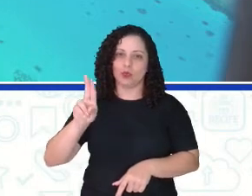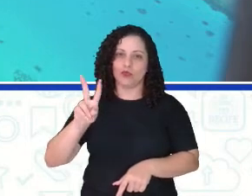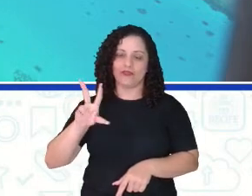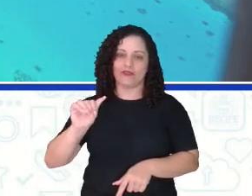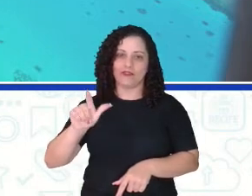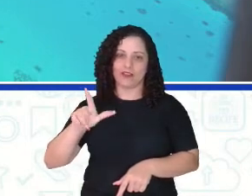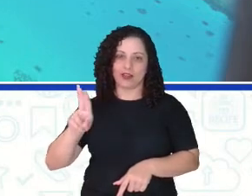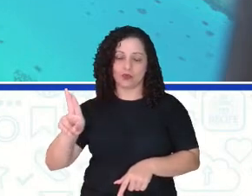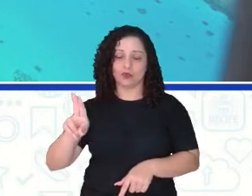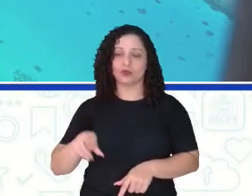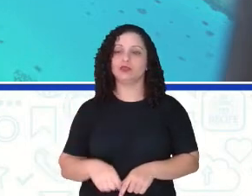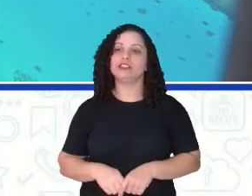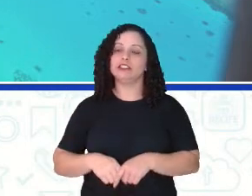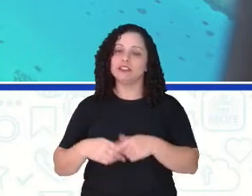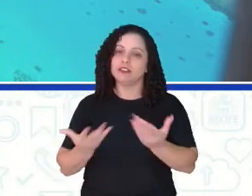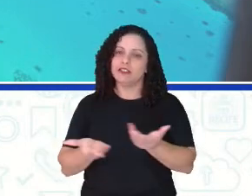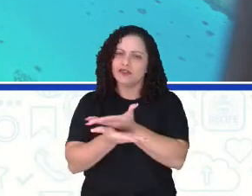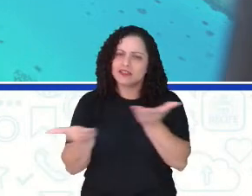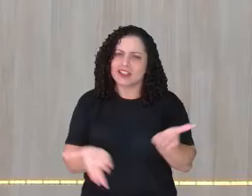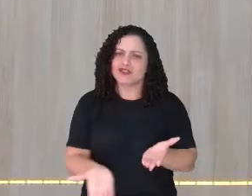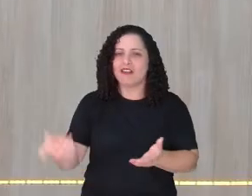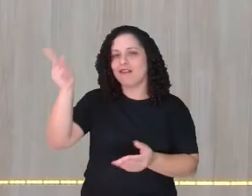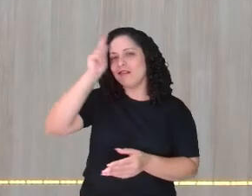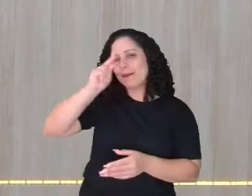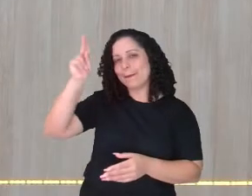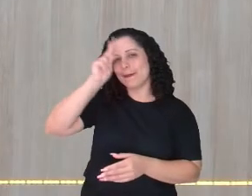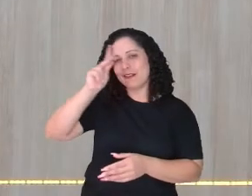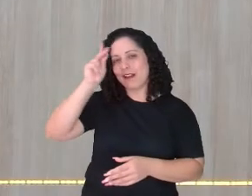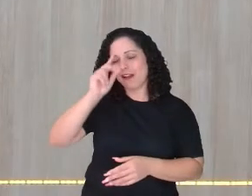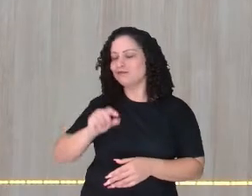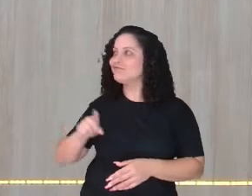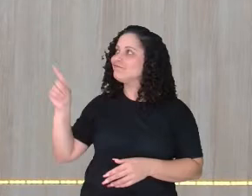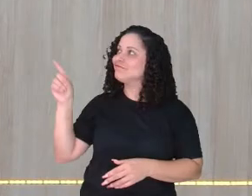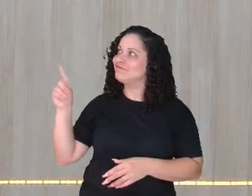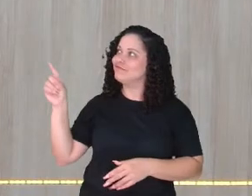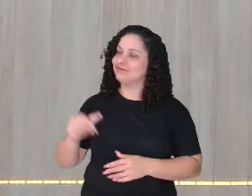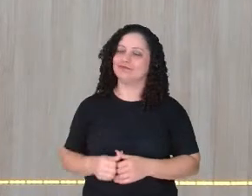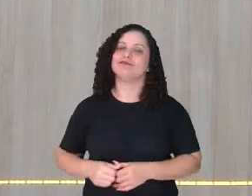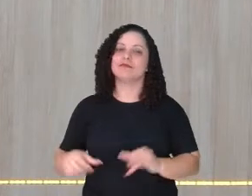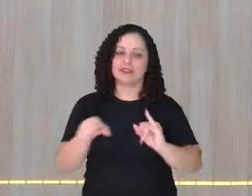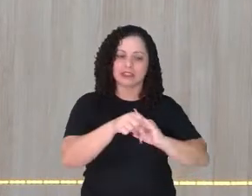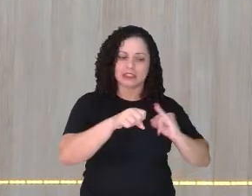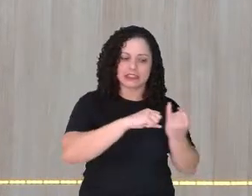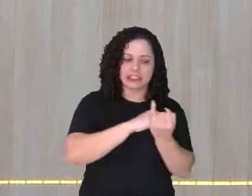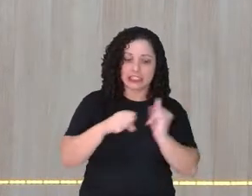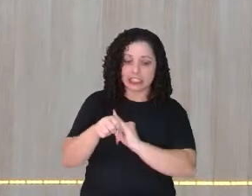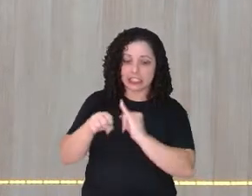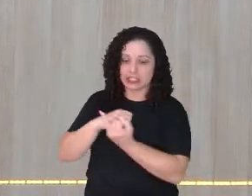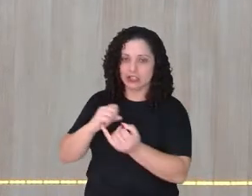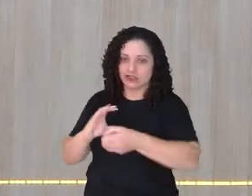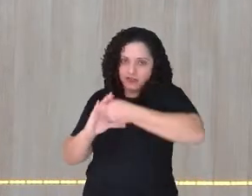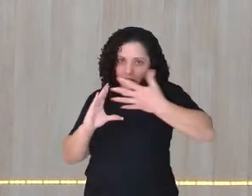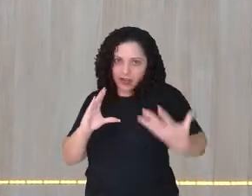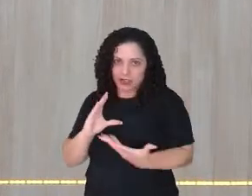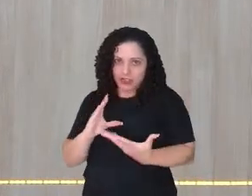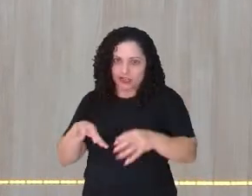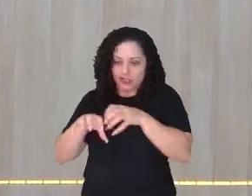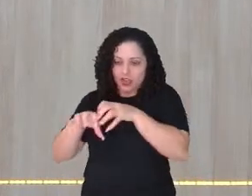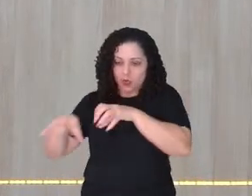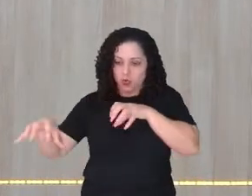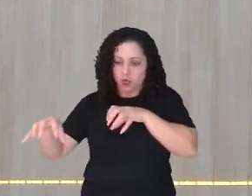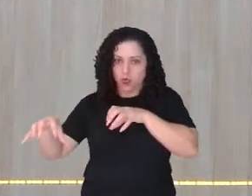tá? Então é só para vocês relembrarem aí, beleza? Então essas ilhas vão ter, né, devido a essa característica de